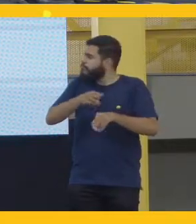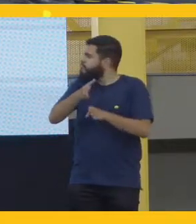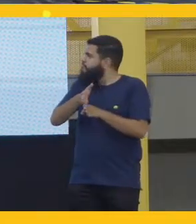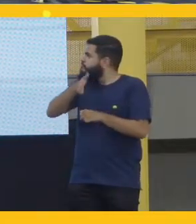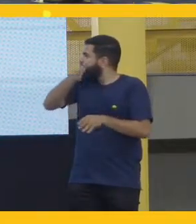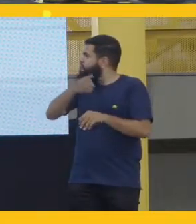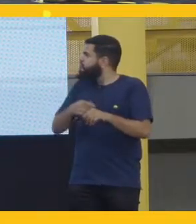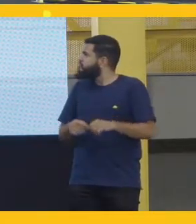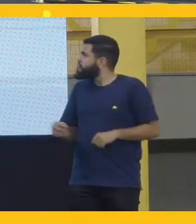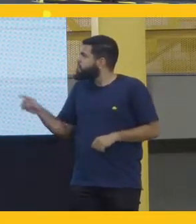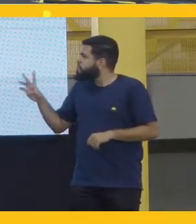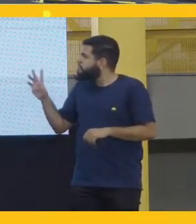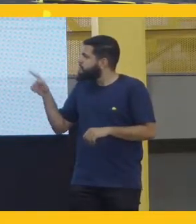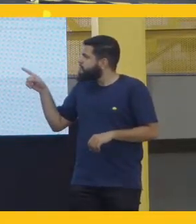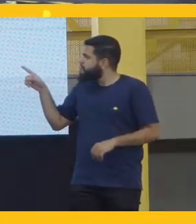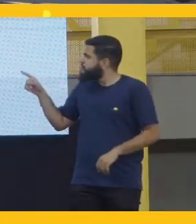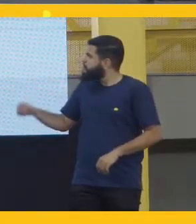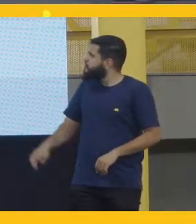detalhes.